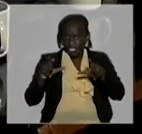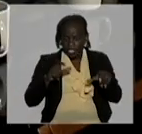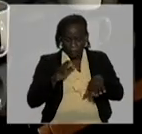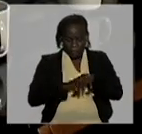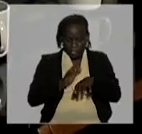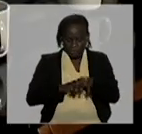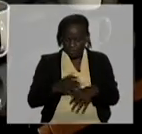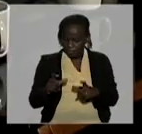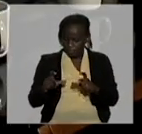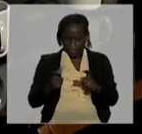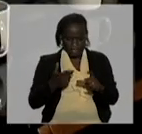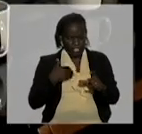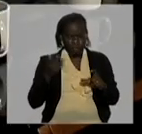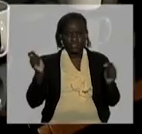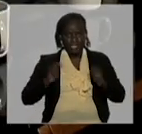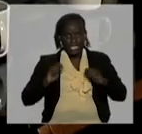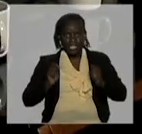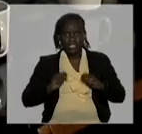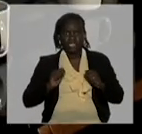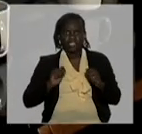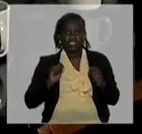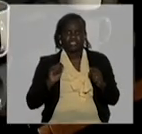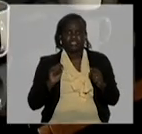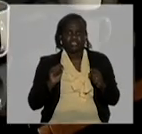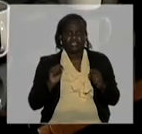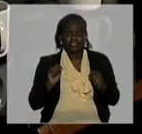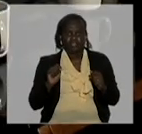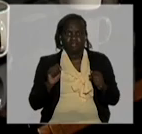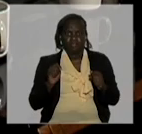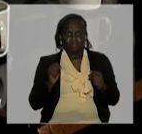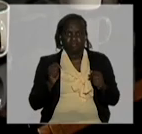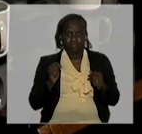Você tá com uma câmera na mão, você saber que você é capaz